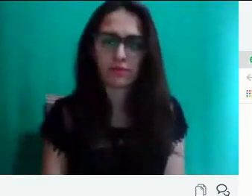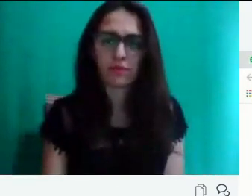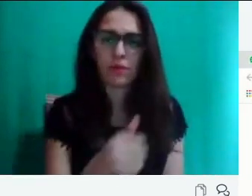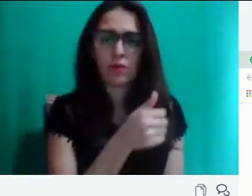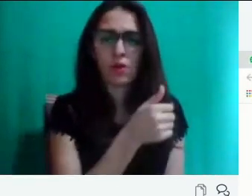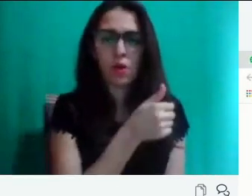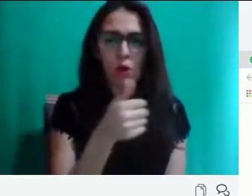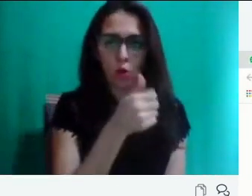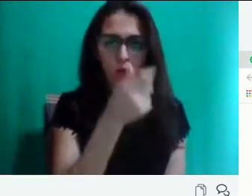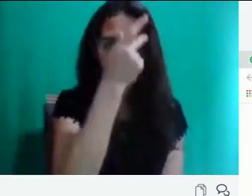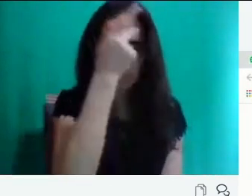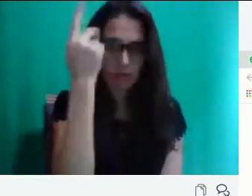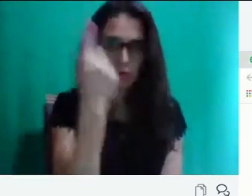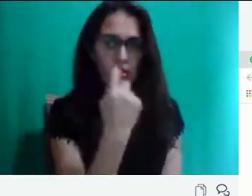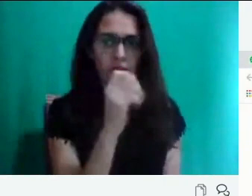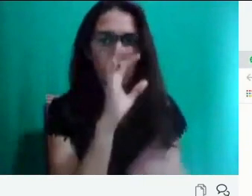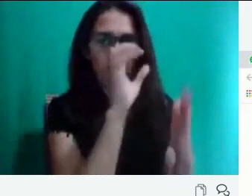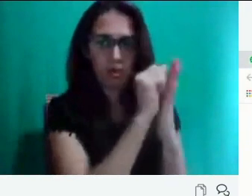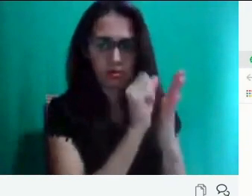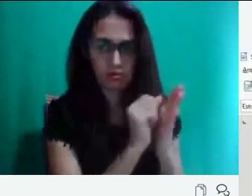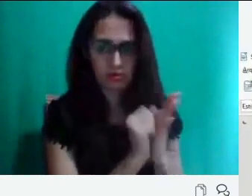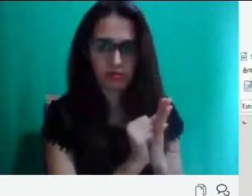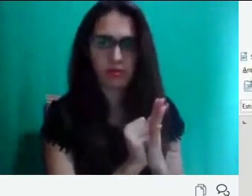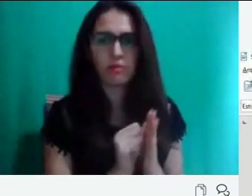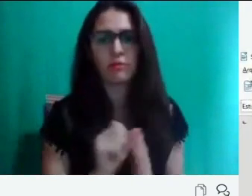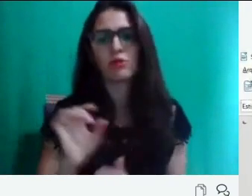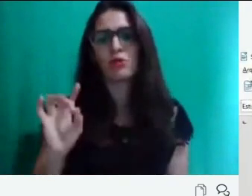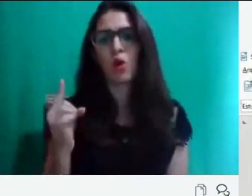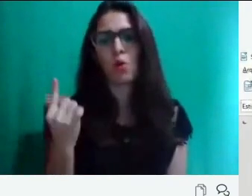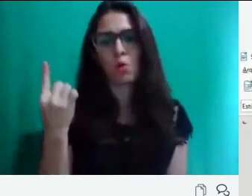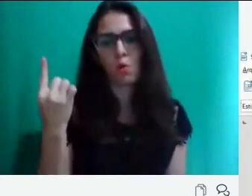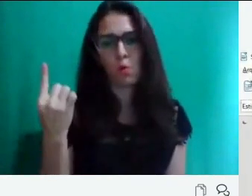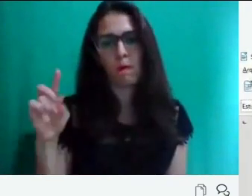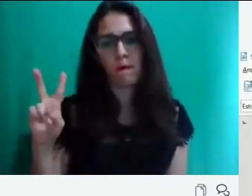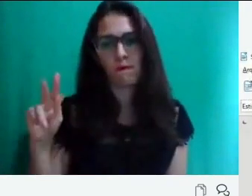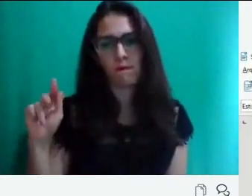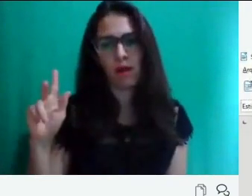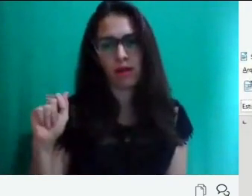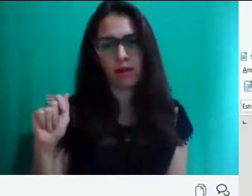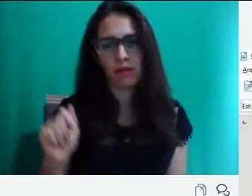11 inscritos, uma vaga.